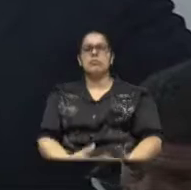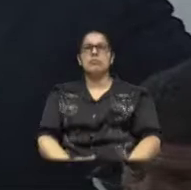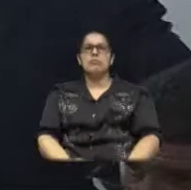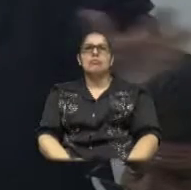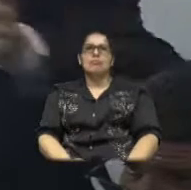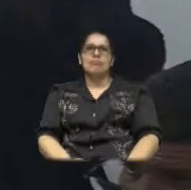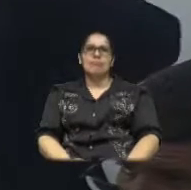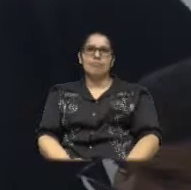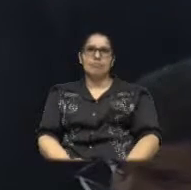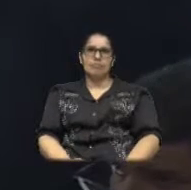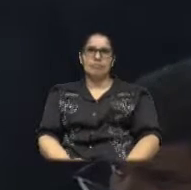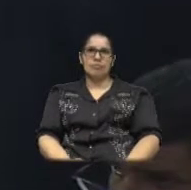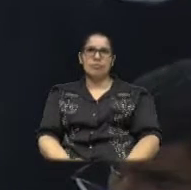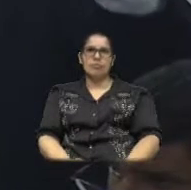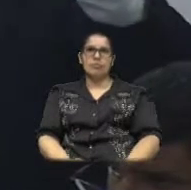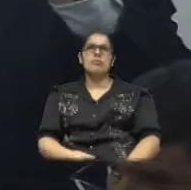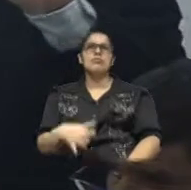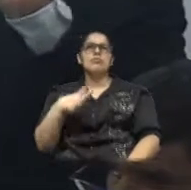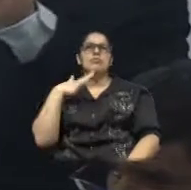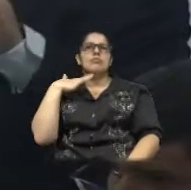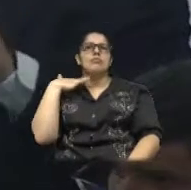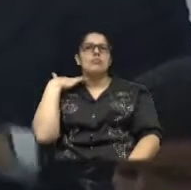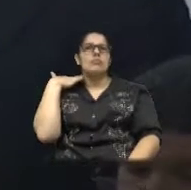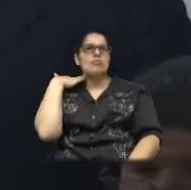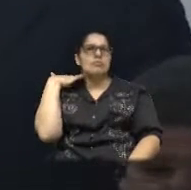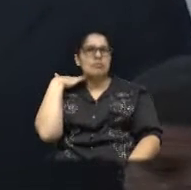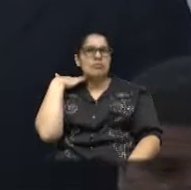tem todas